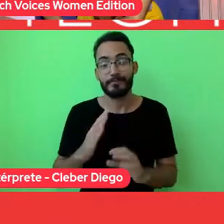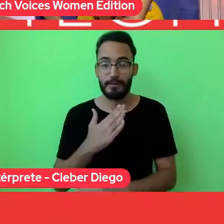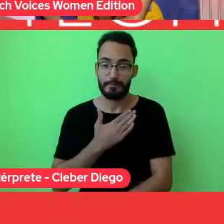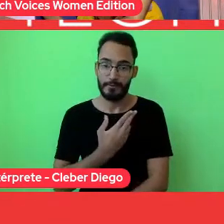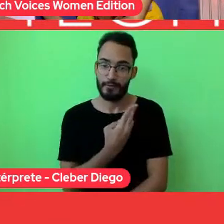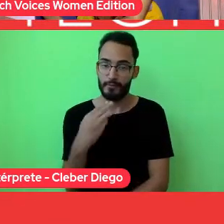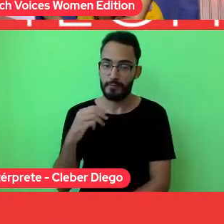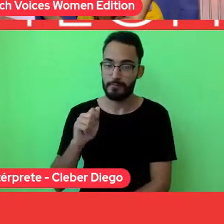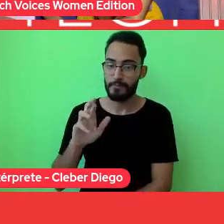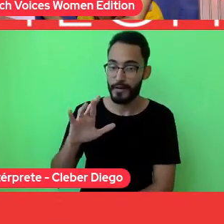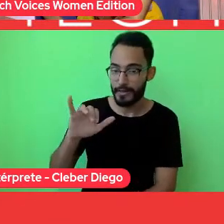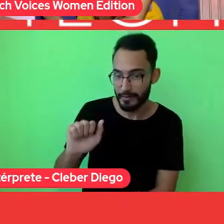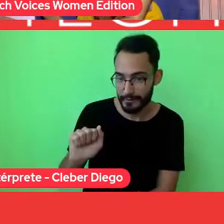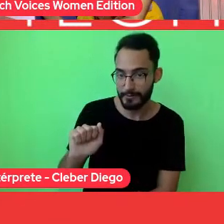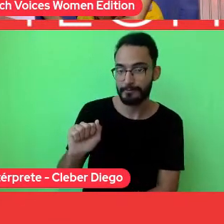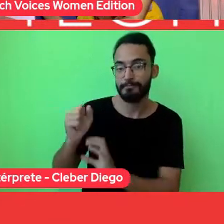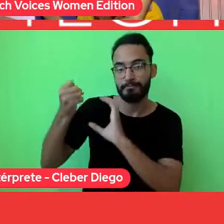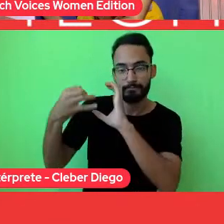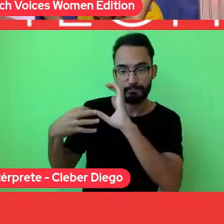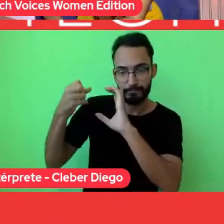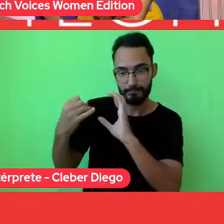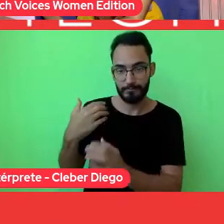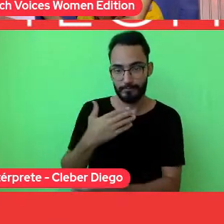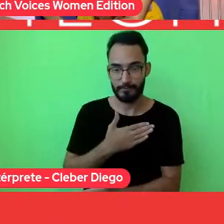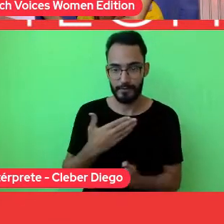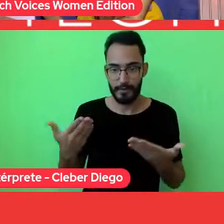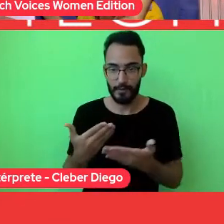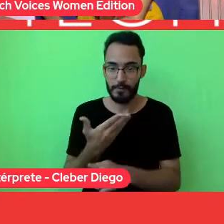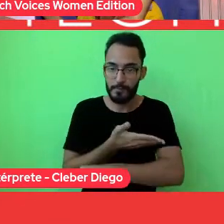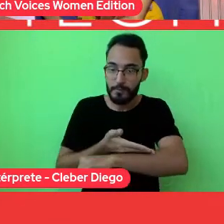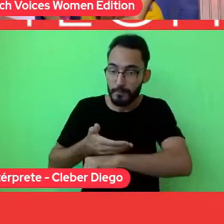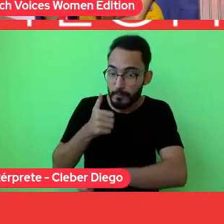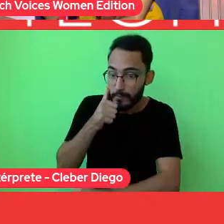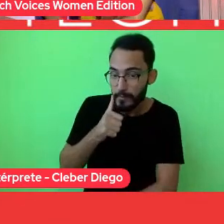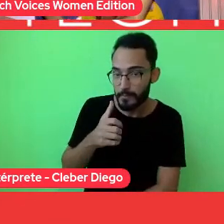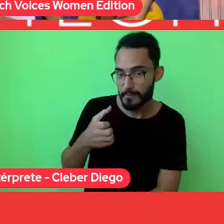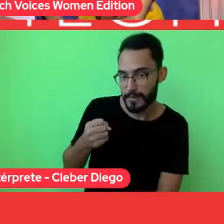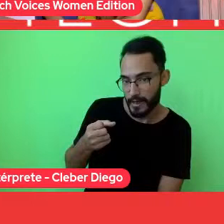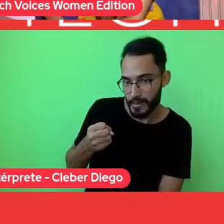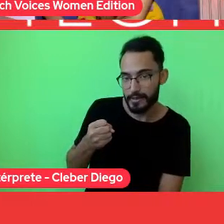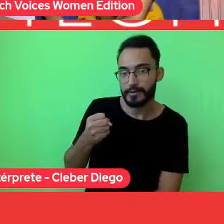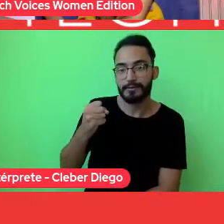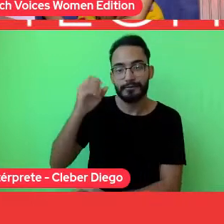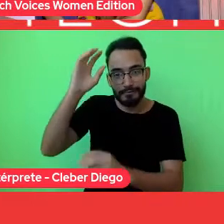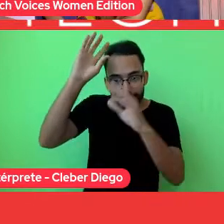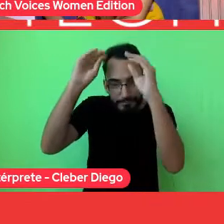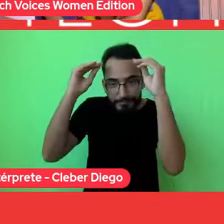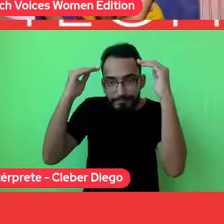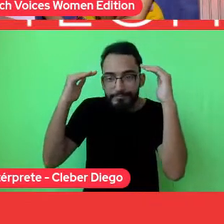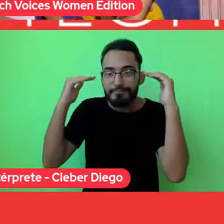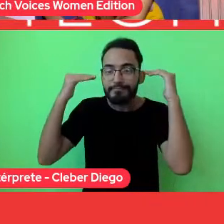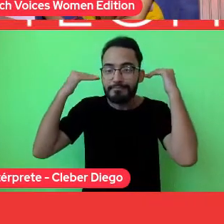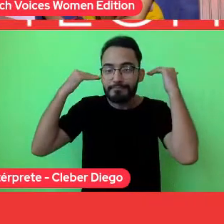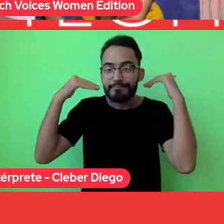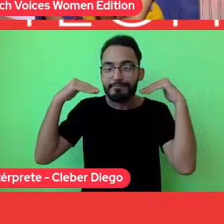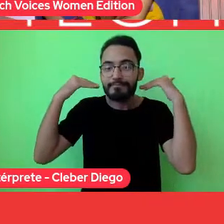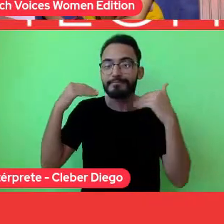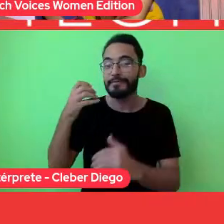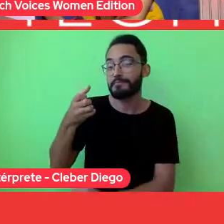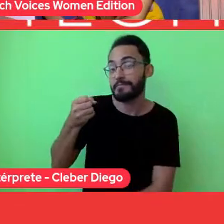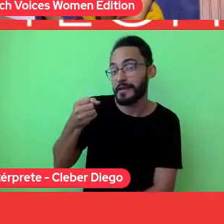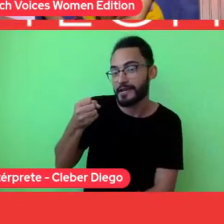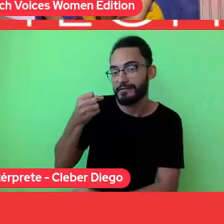é Márcia, eu vou me auto, né, descrever aqui. Eu sou uma mulher branca, de cabelos grisalhos, de olhos